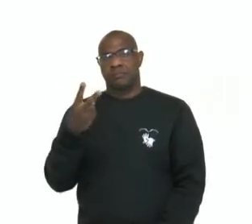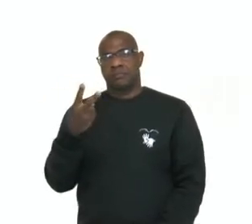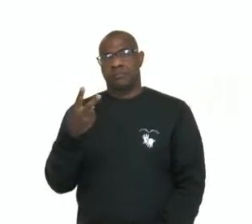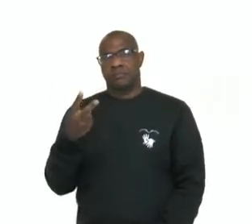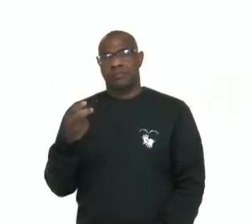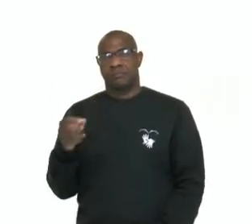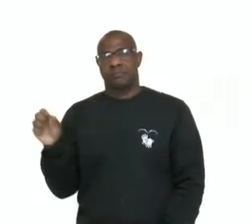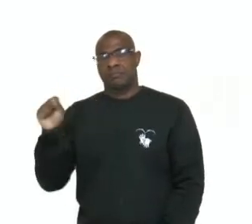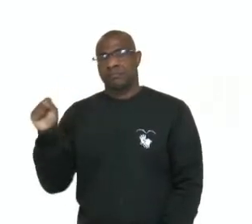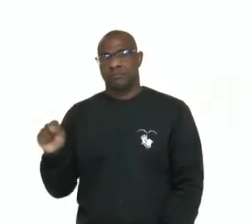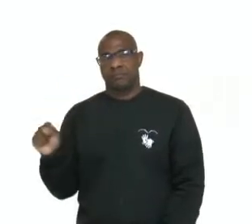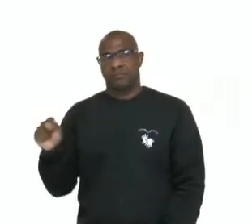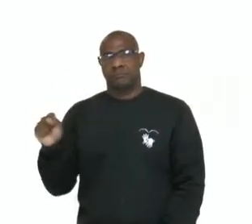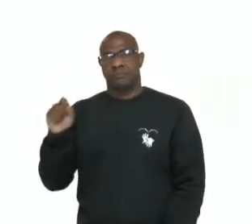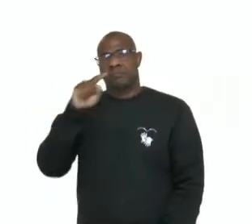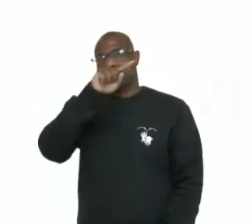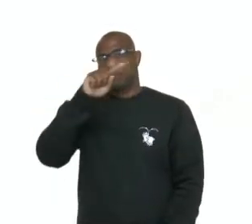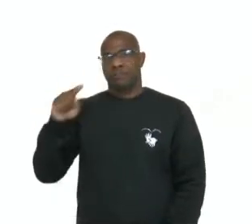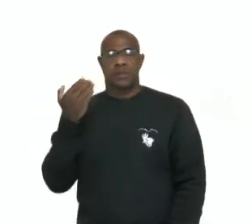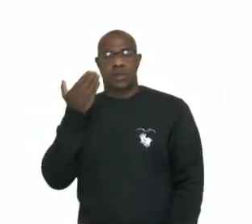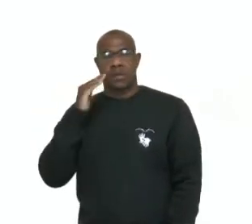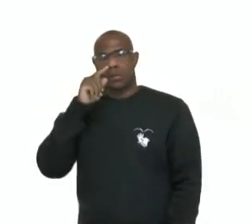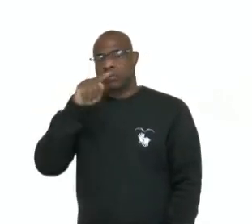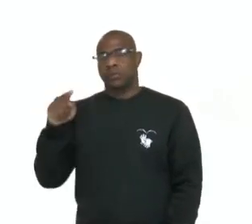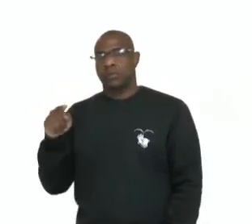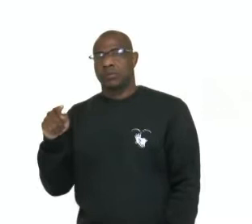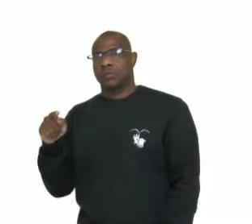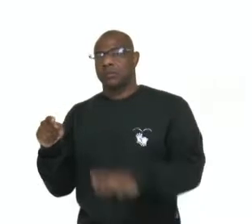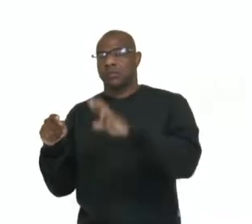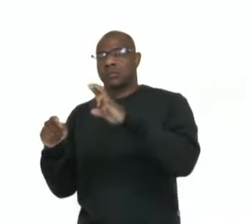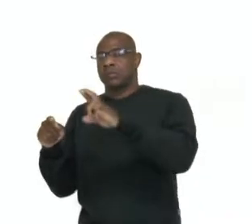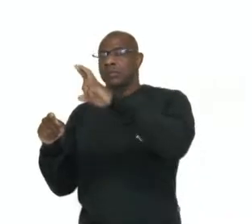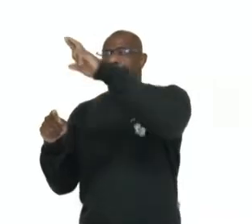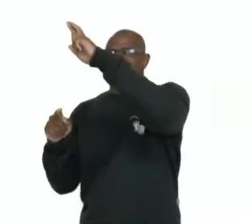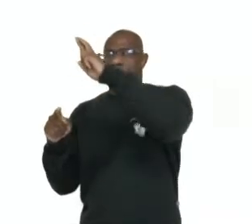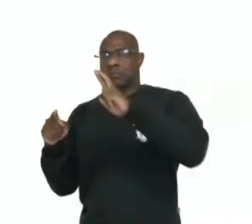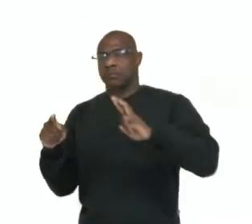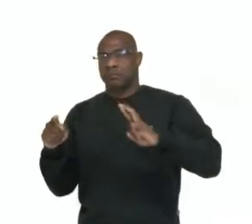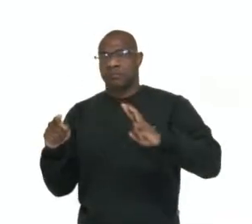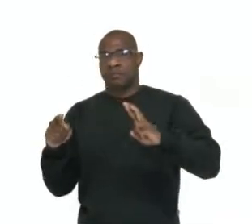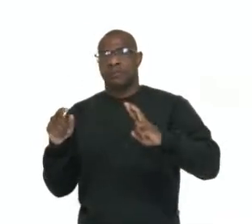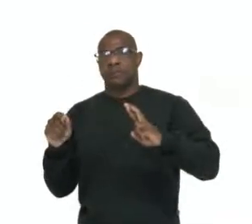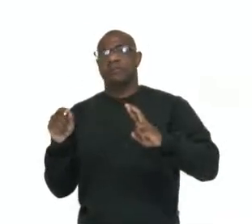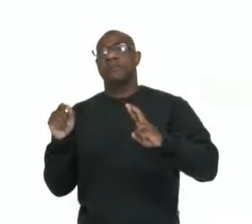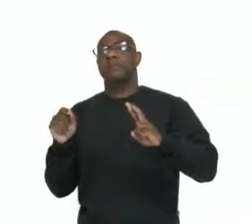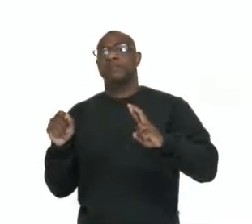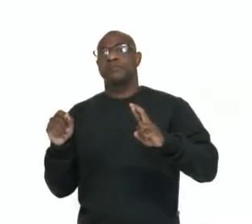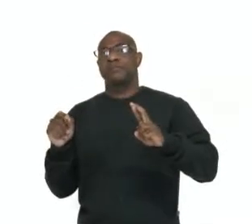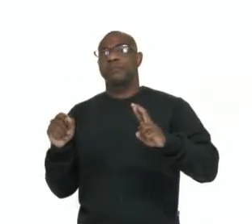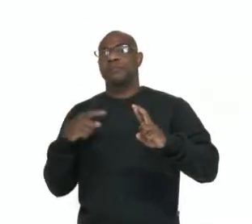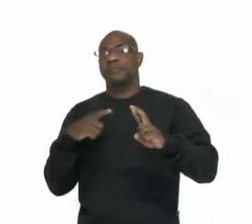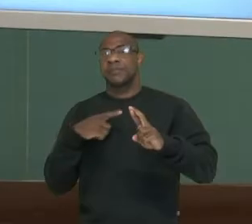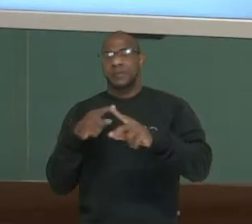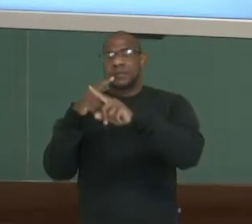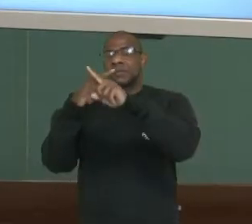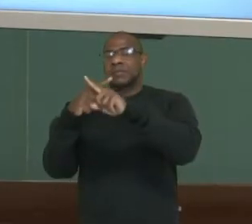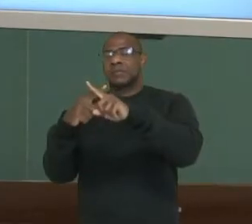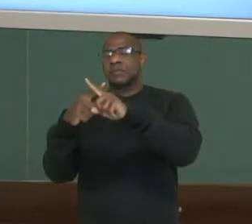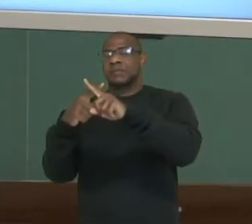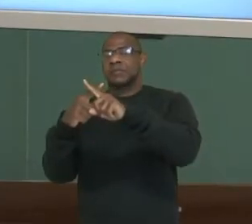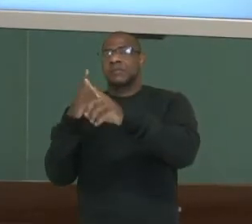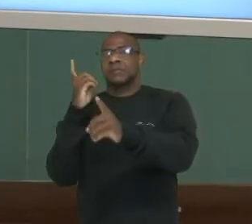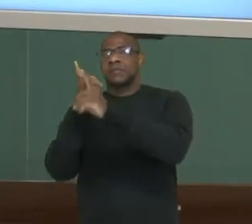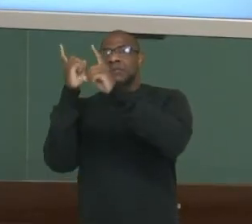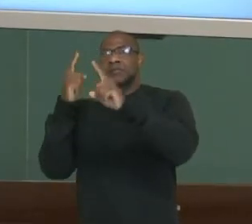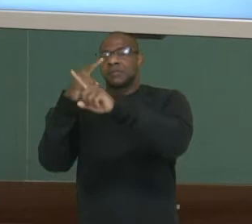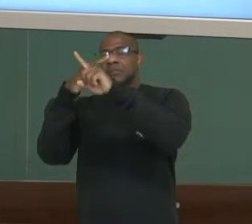reta S, que está em azul, e a reta R, que está em vermelho, e que elas têm um ponto em comum,